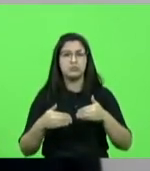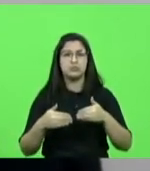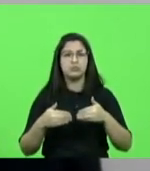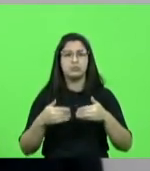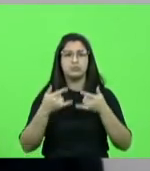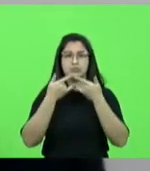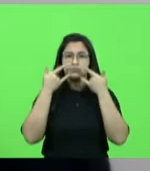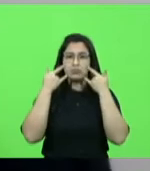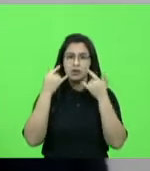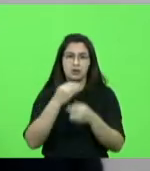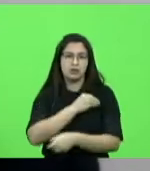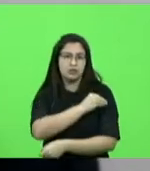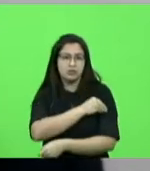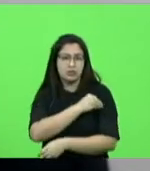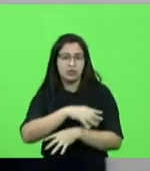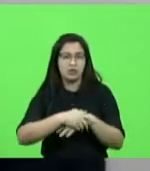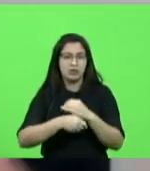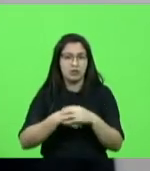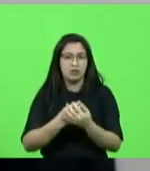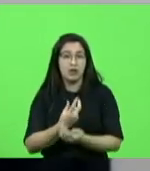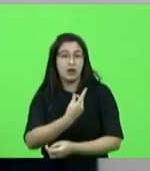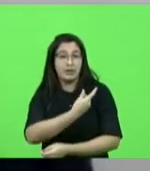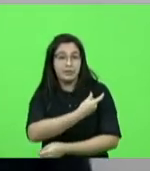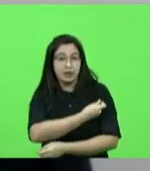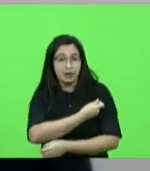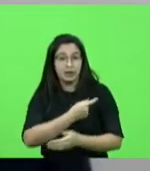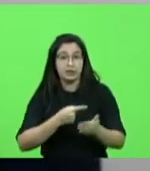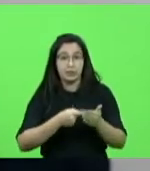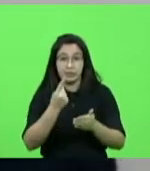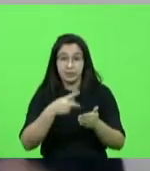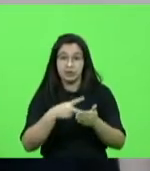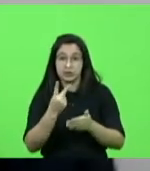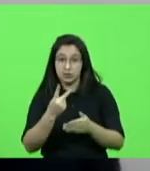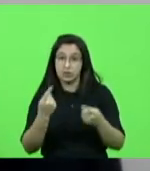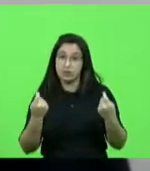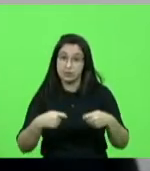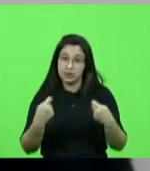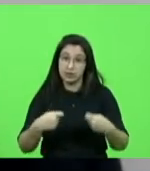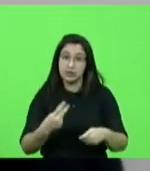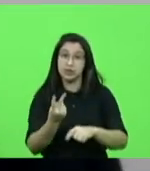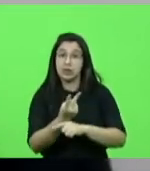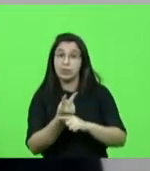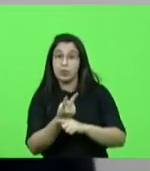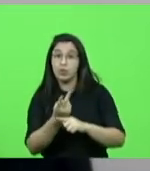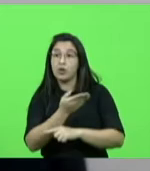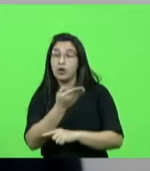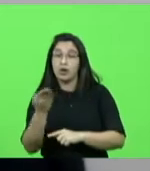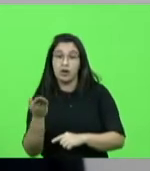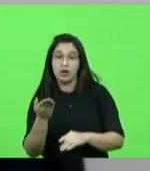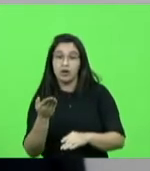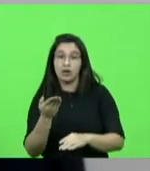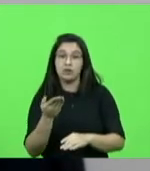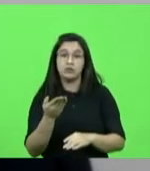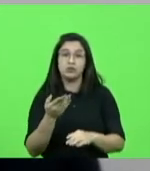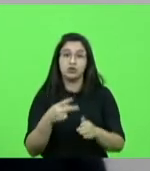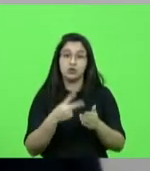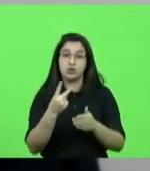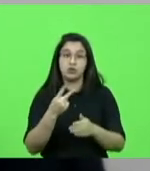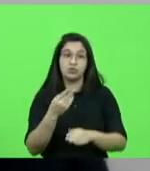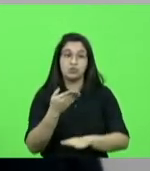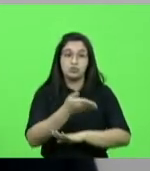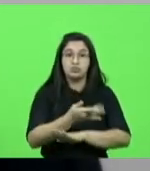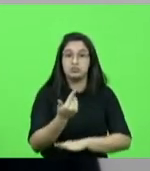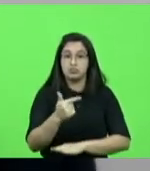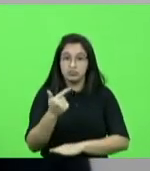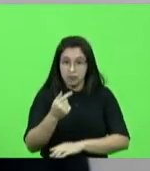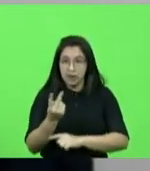questão da aplicação da vacina, da primeira, da segunda dose, ir atrás daqueles que não vieram tomar a segunda dose, para que a